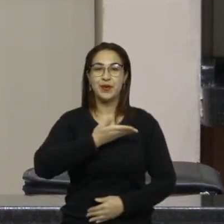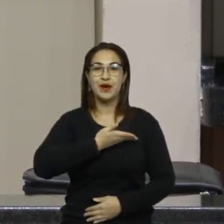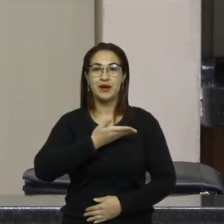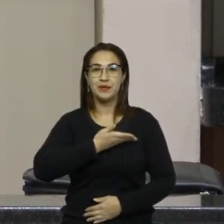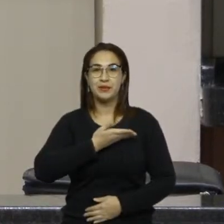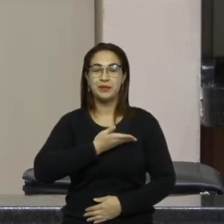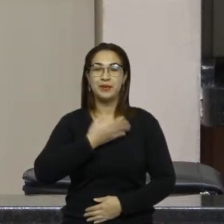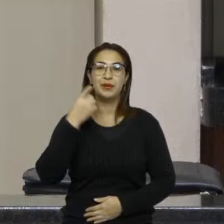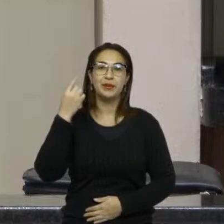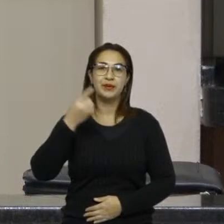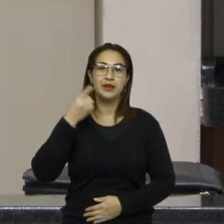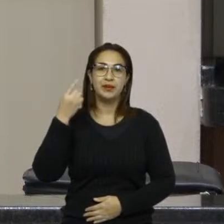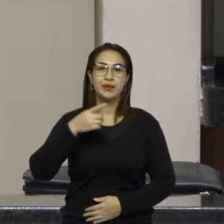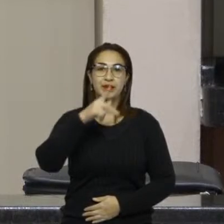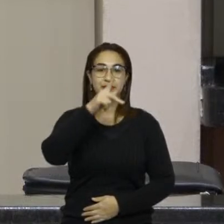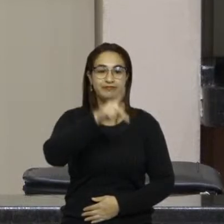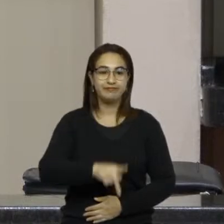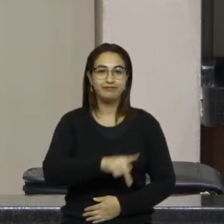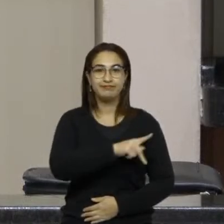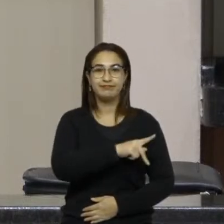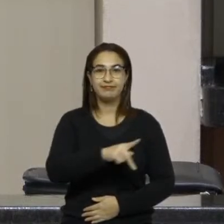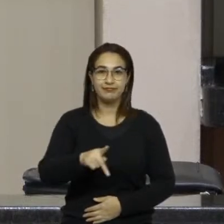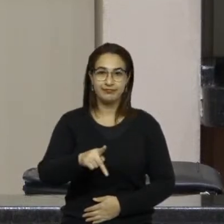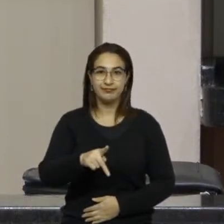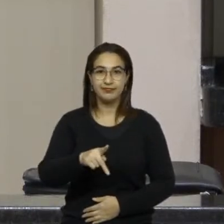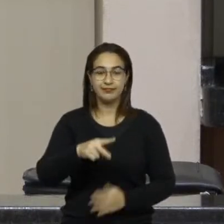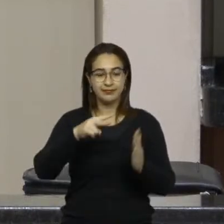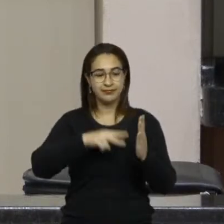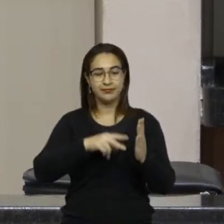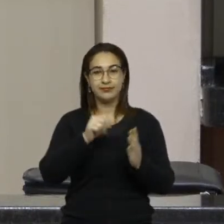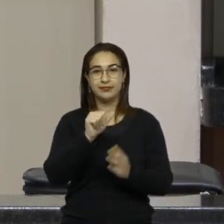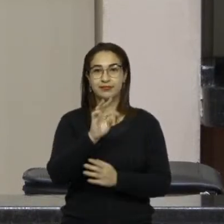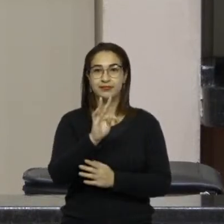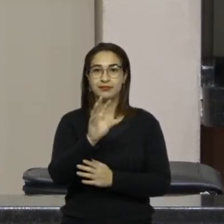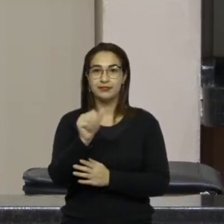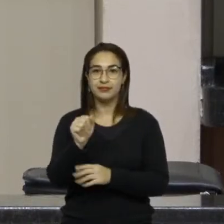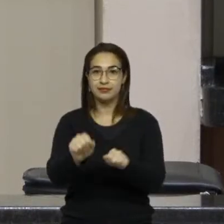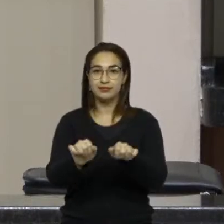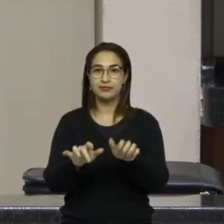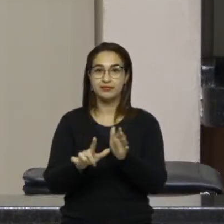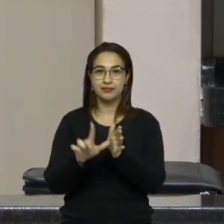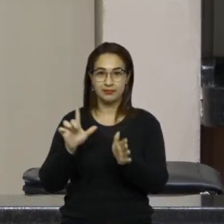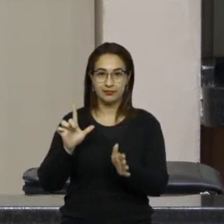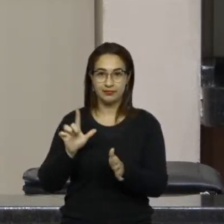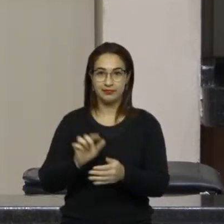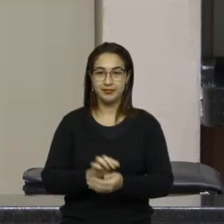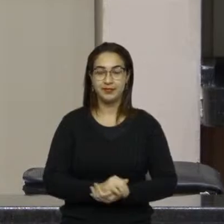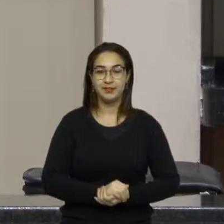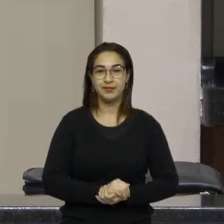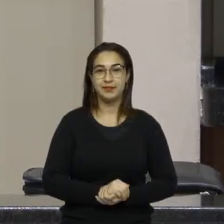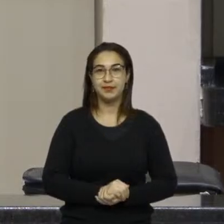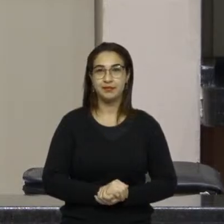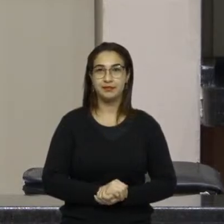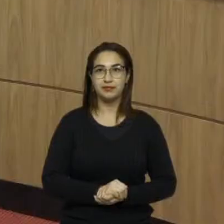amigo deputado Padre Pedro Baldiceira para que possa fazer a leitura da ata da sessão